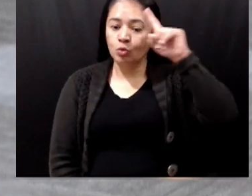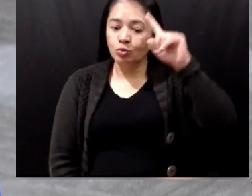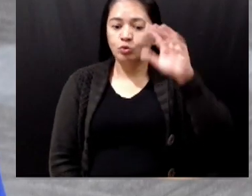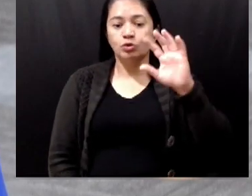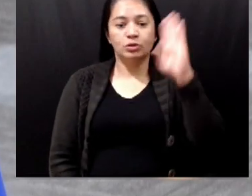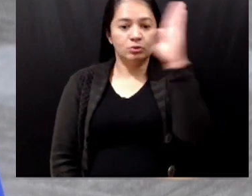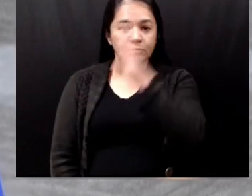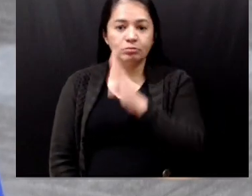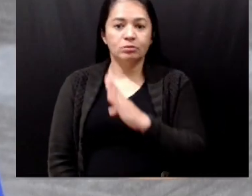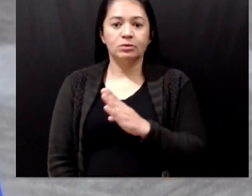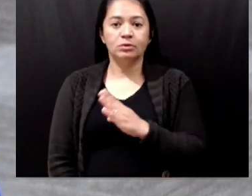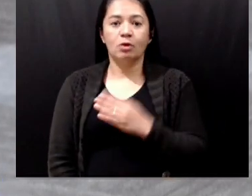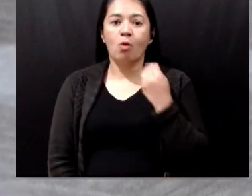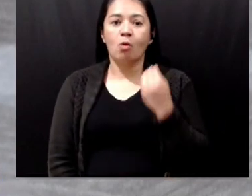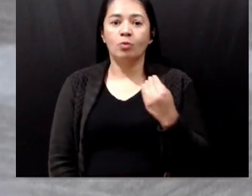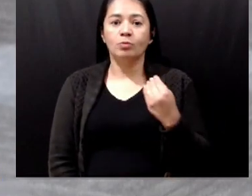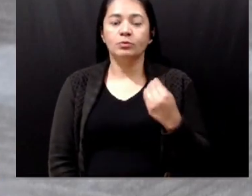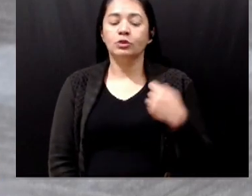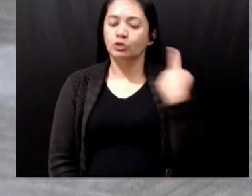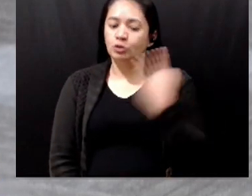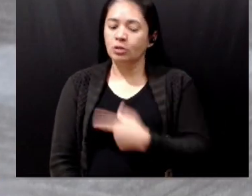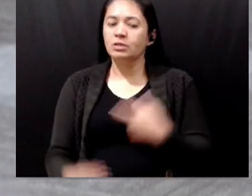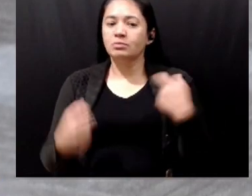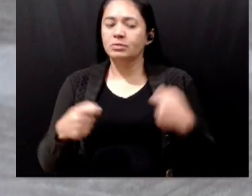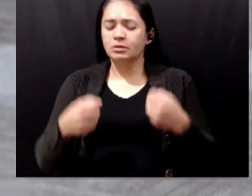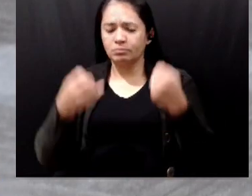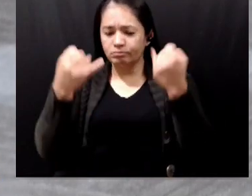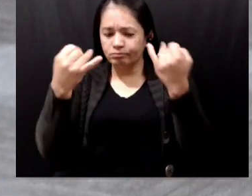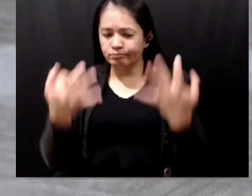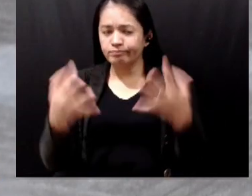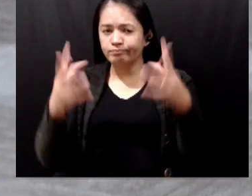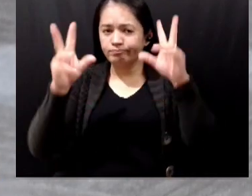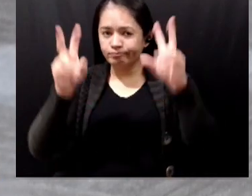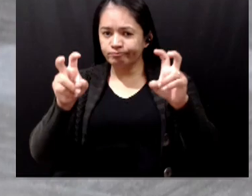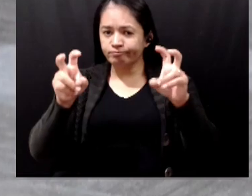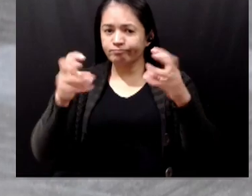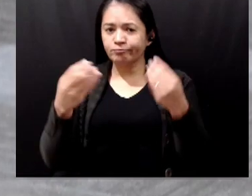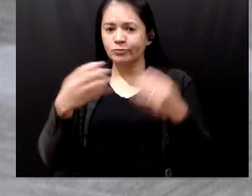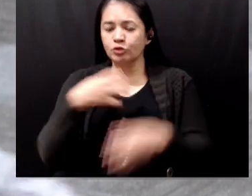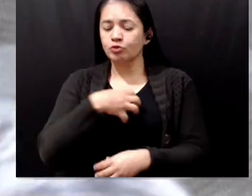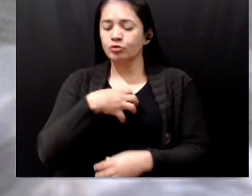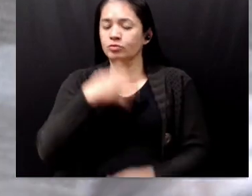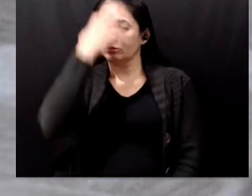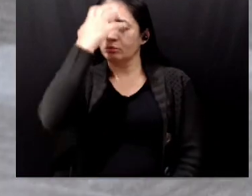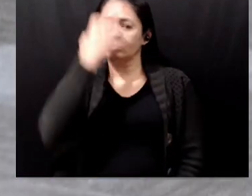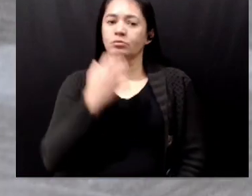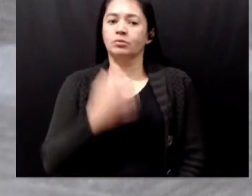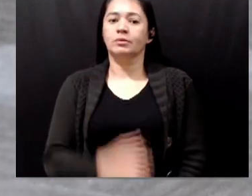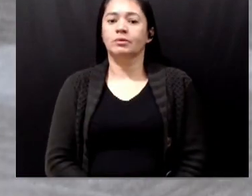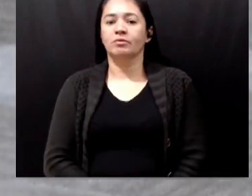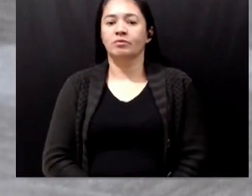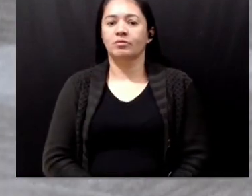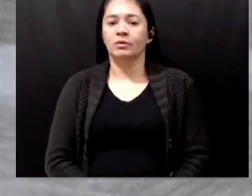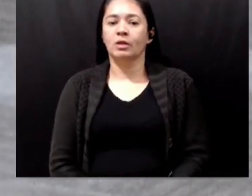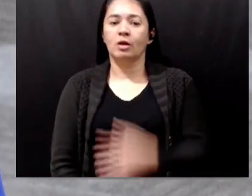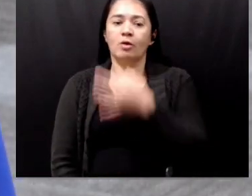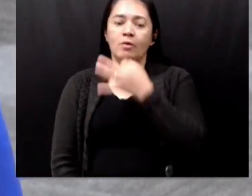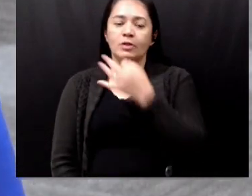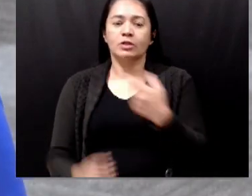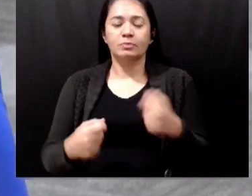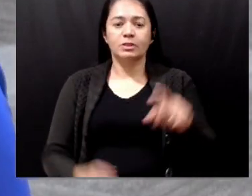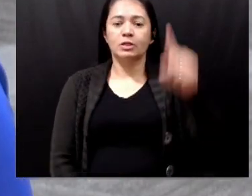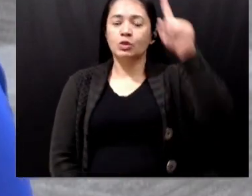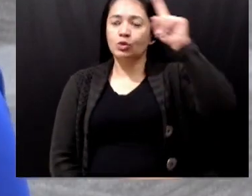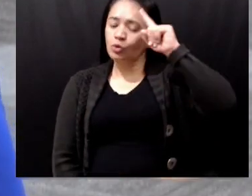como a gente não tratar esse assunto de forma muito séria. Então, eu acho que tem que ser tratado todos os dias, mas